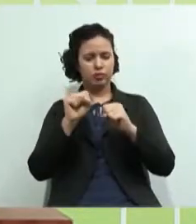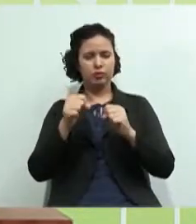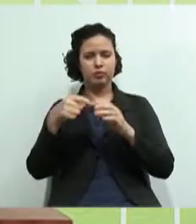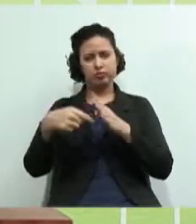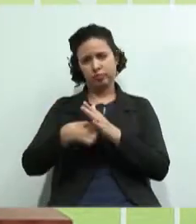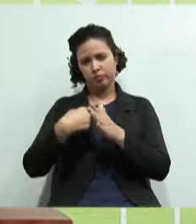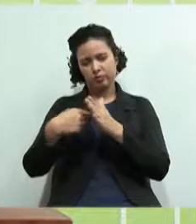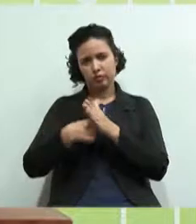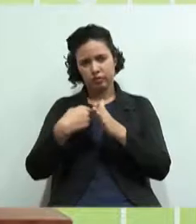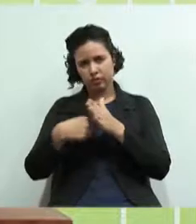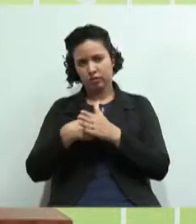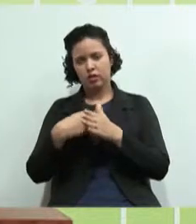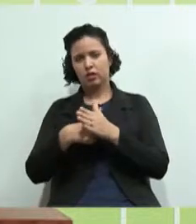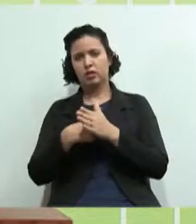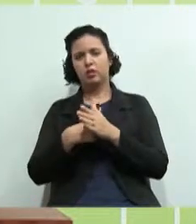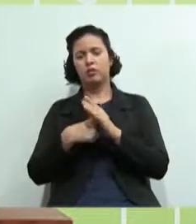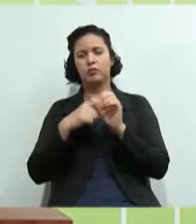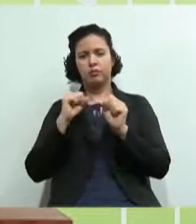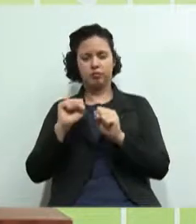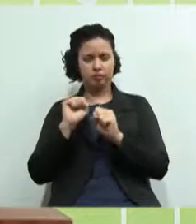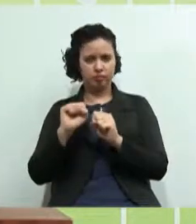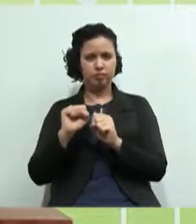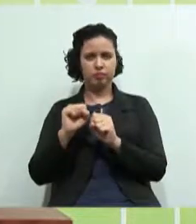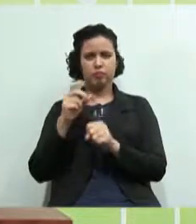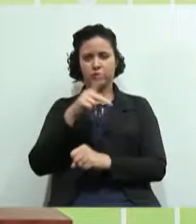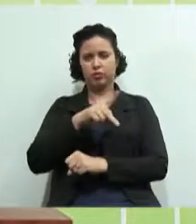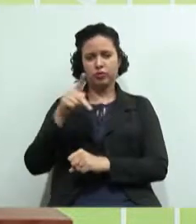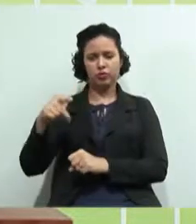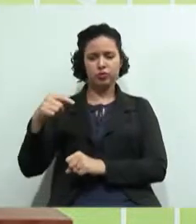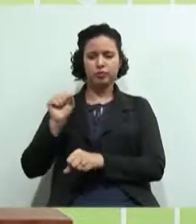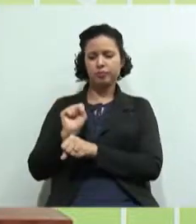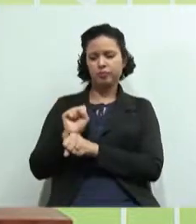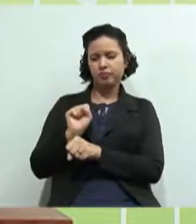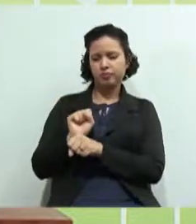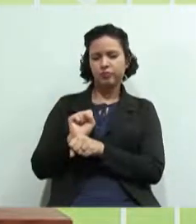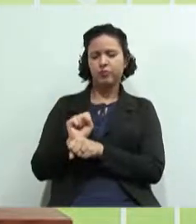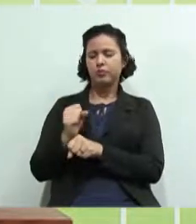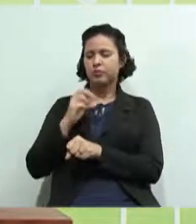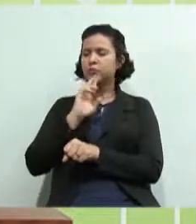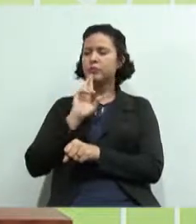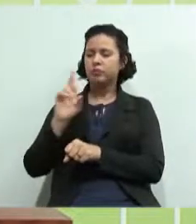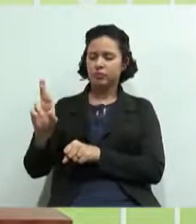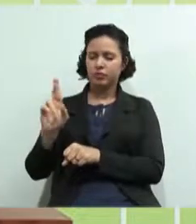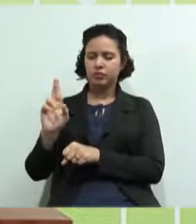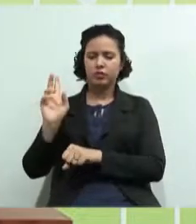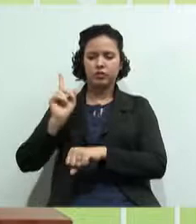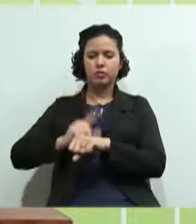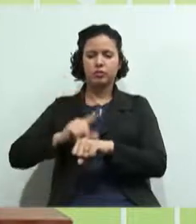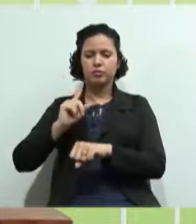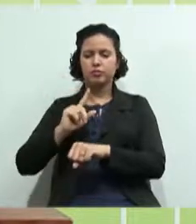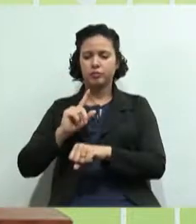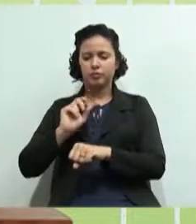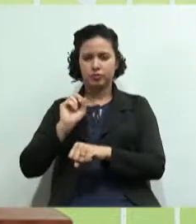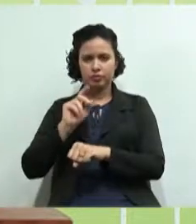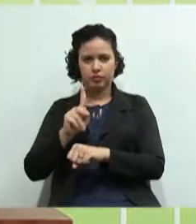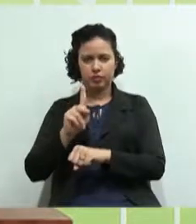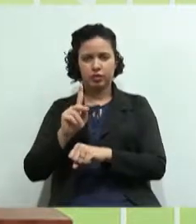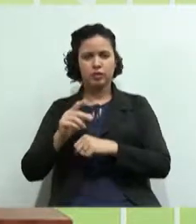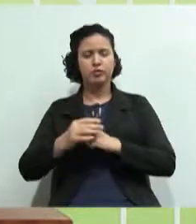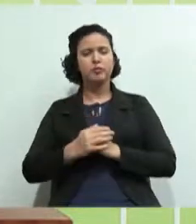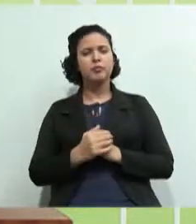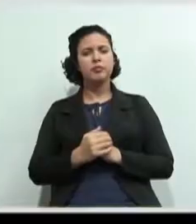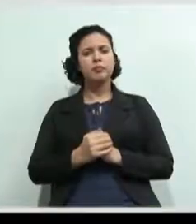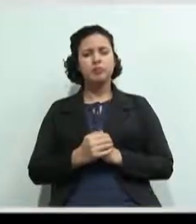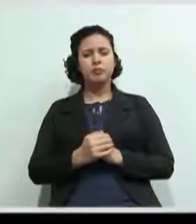contato, manda a sua dúvida ali, o professor Jorge está ali presente, eu estou aqui e nós vamos responder ao vivo, tá bom? Para você. Volta aqui então, porque eu